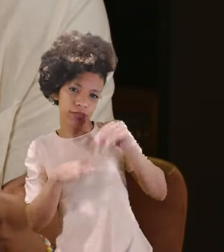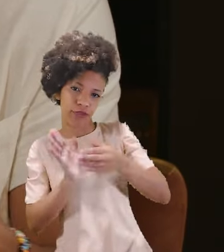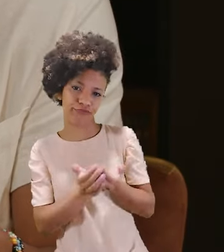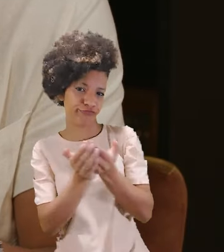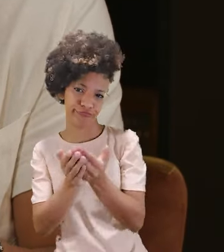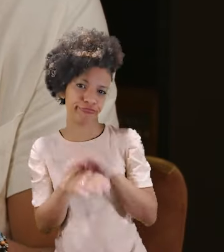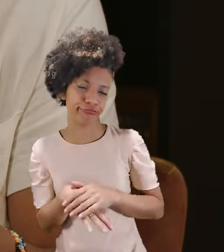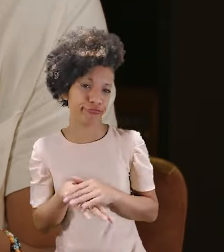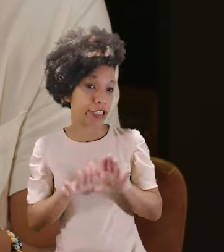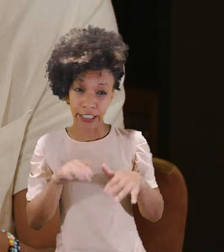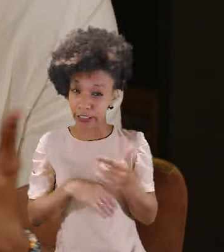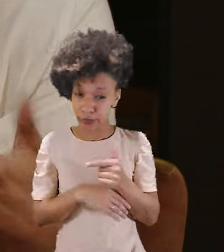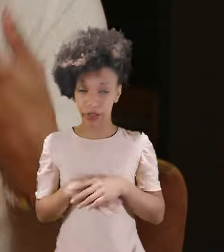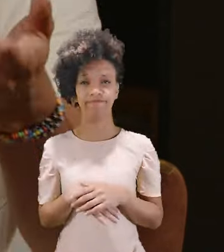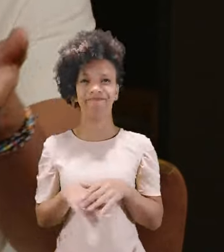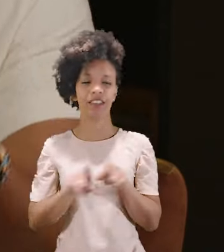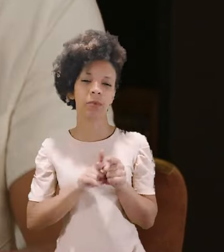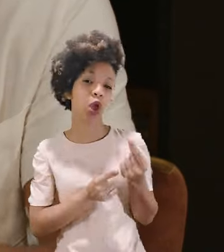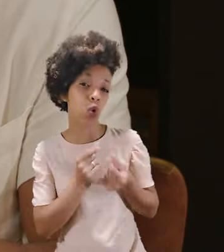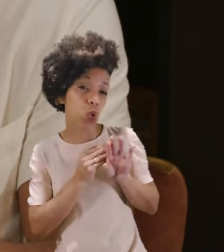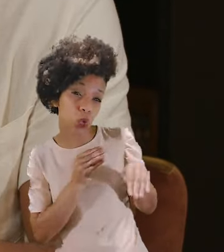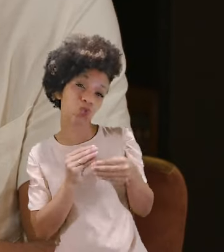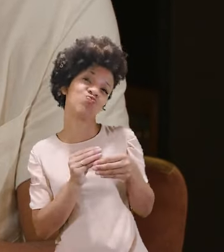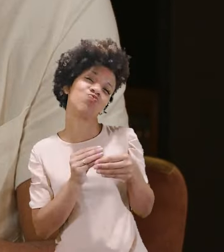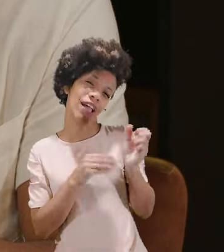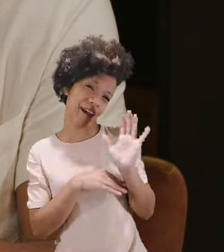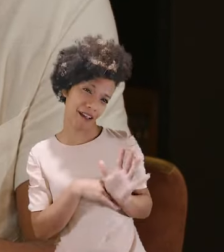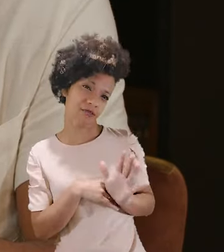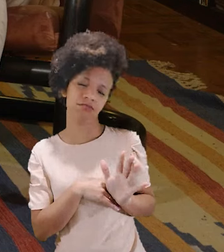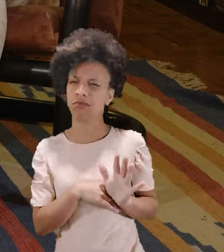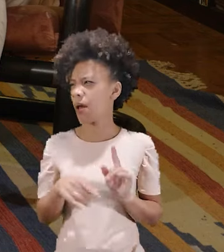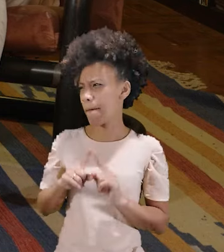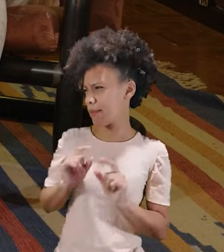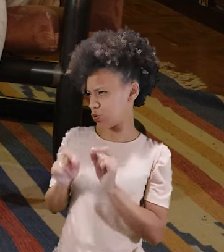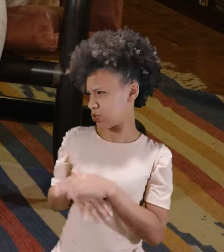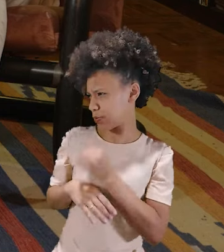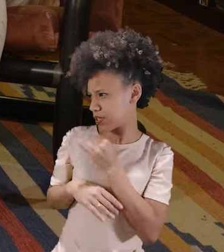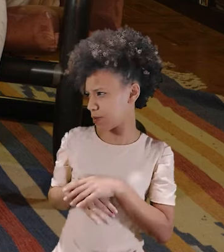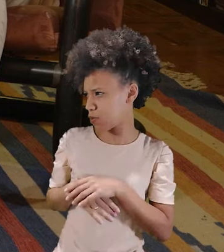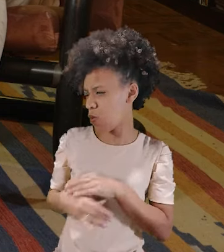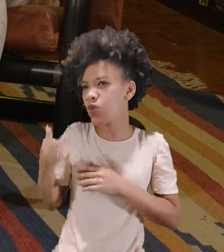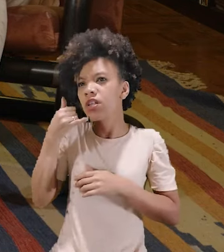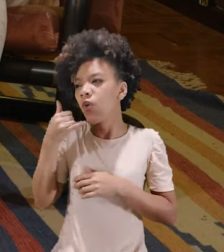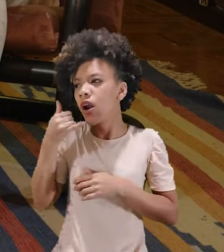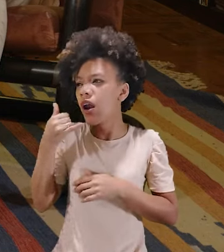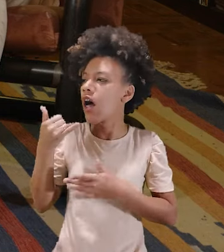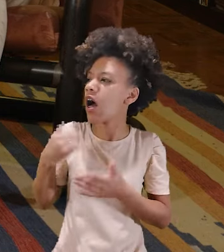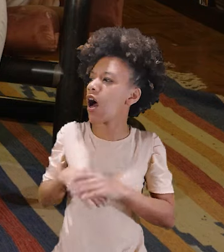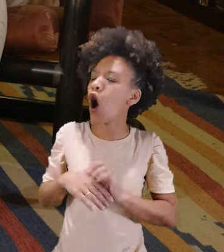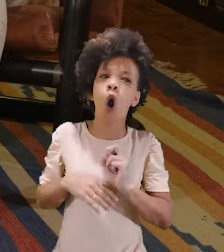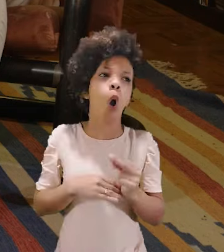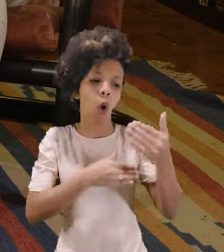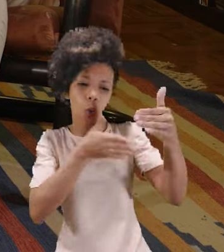para você atacar lá então nem sempre tem também que geram custo adicional para nós que foi uma ação direta no celular e vai embora ele